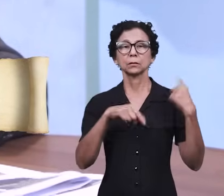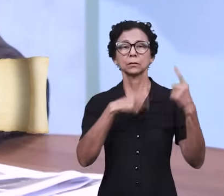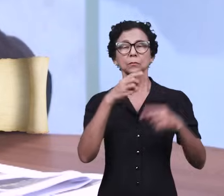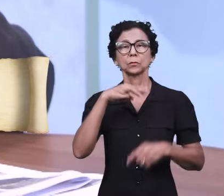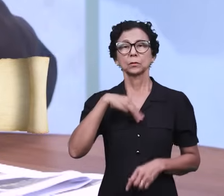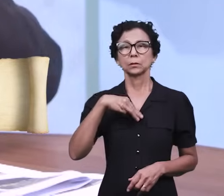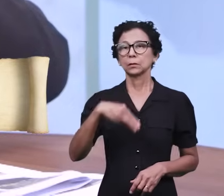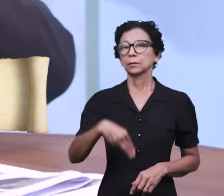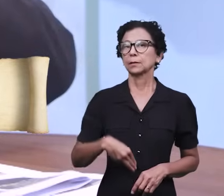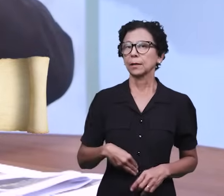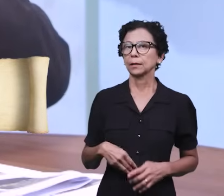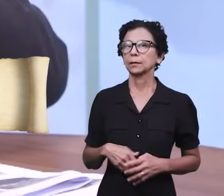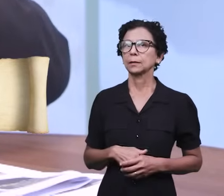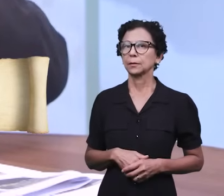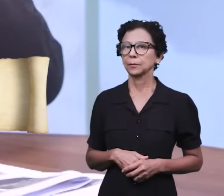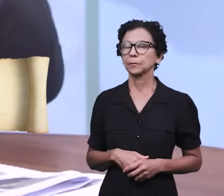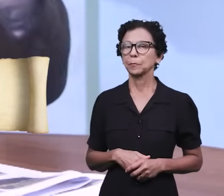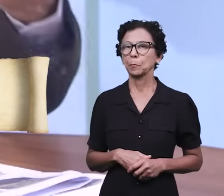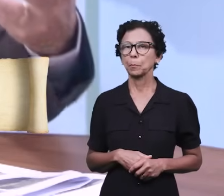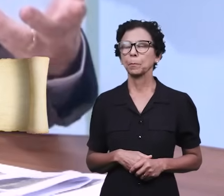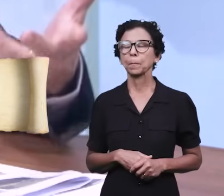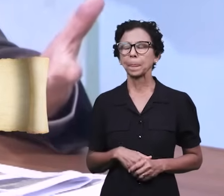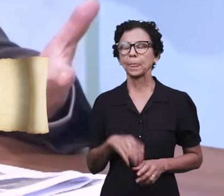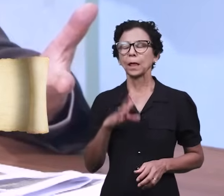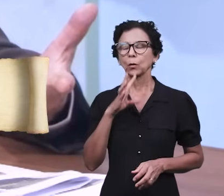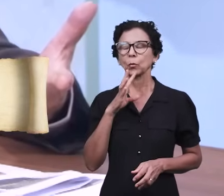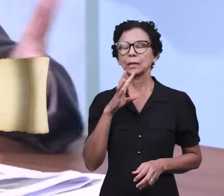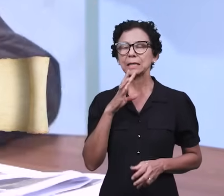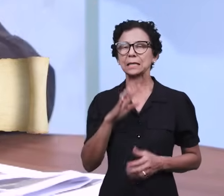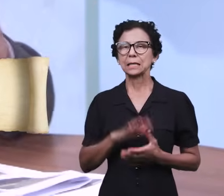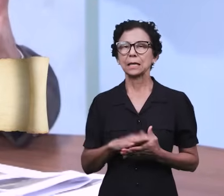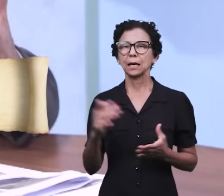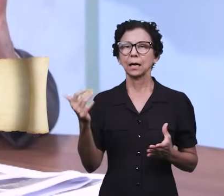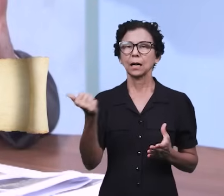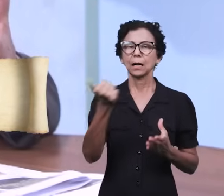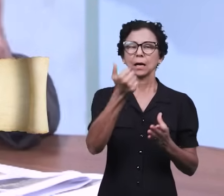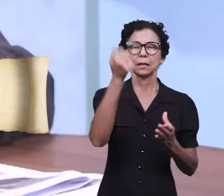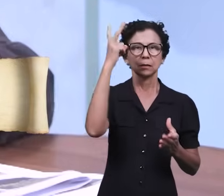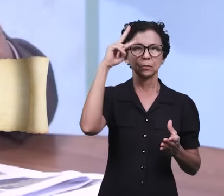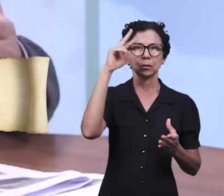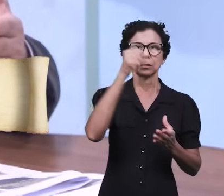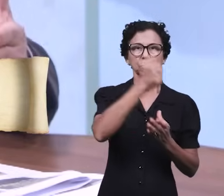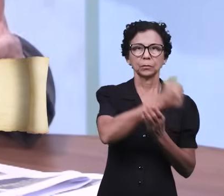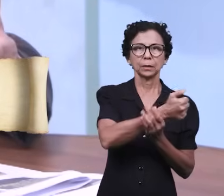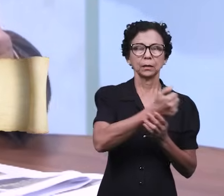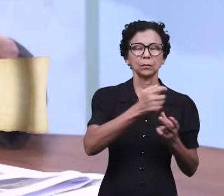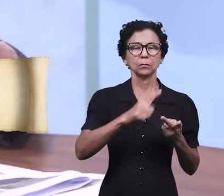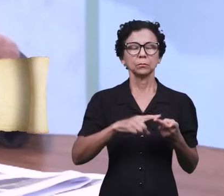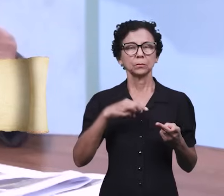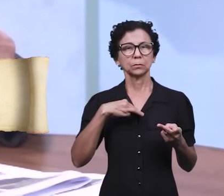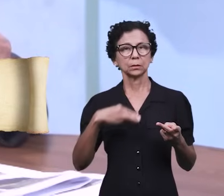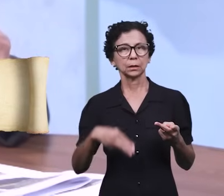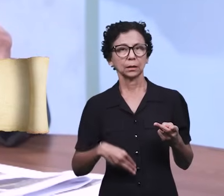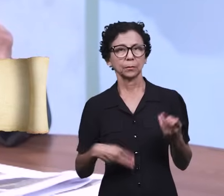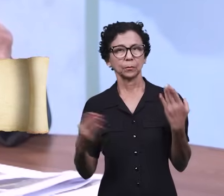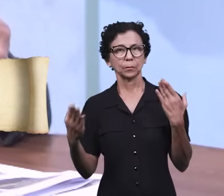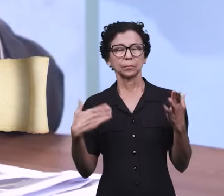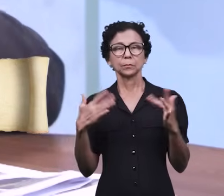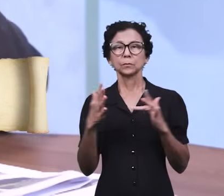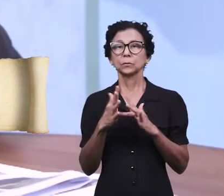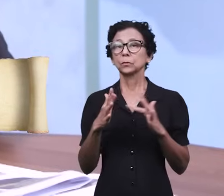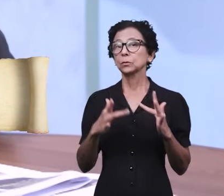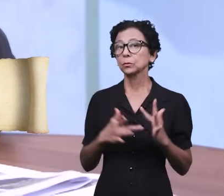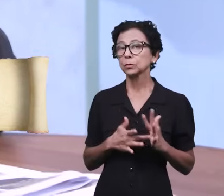Abraão, ele sabia a respeito de Melquisedeque, um tipo do Senhor Jesus, que ainda não havia sido